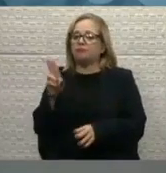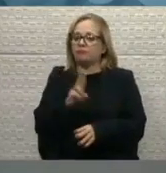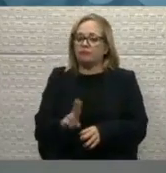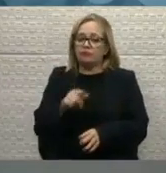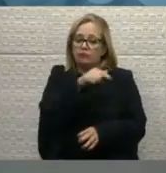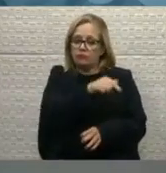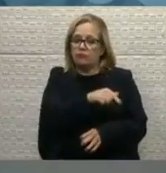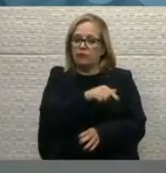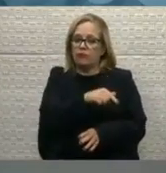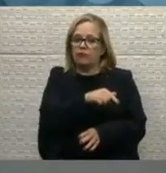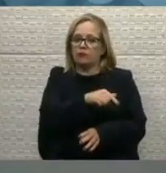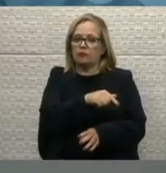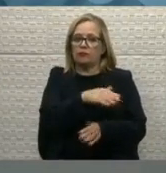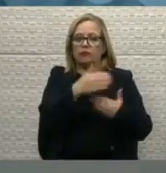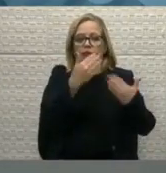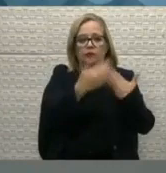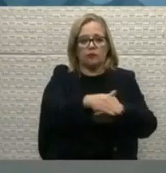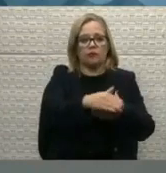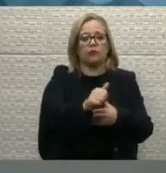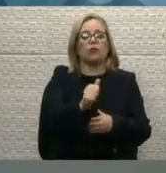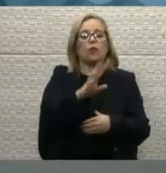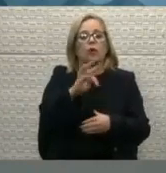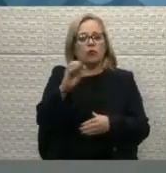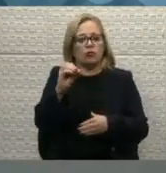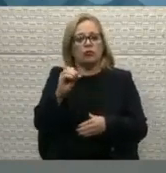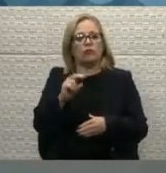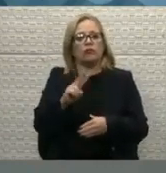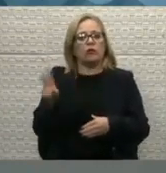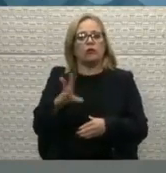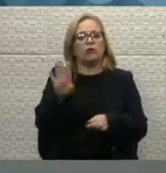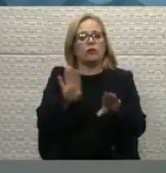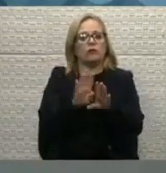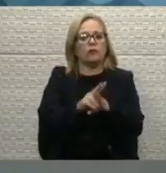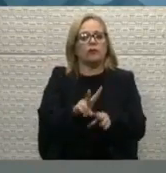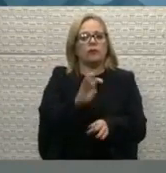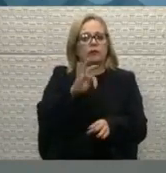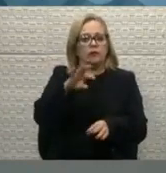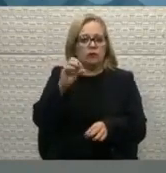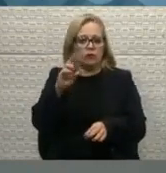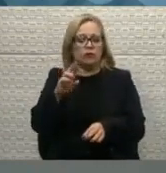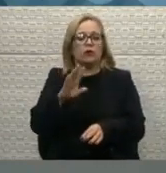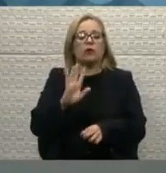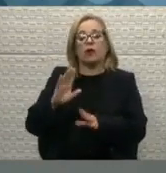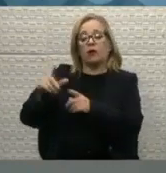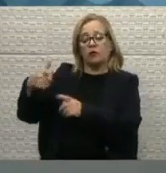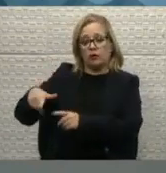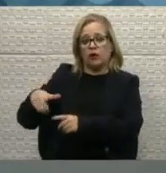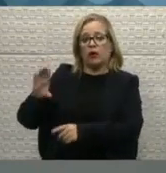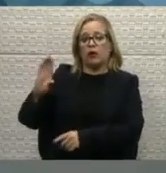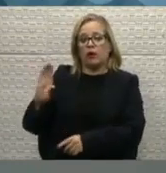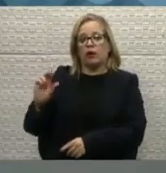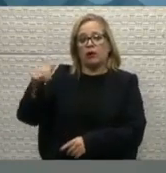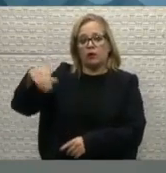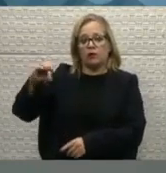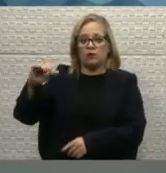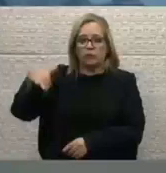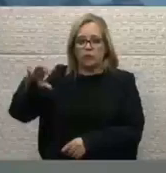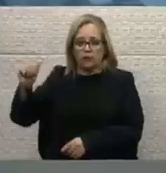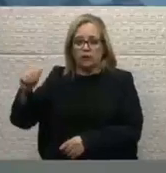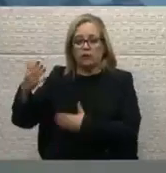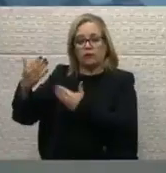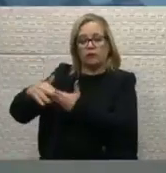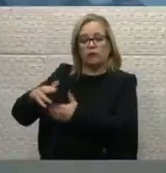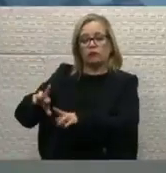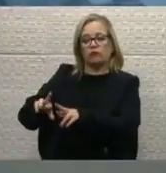utilizá-la na avaliação dos autovalores e autovetores. Então, a matriz canônica, ela é avaliada de uma forma,